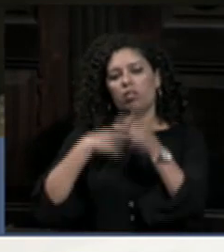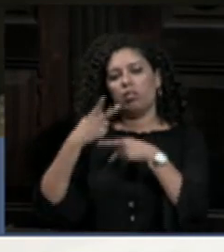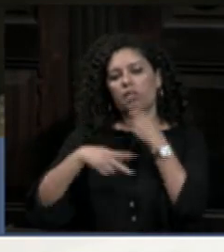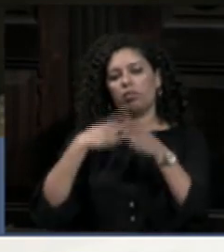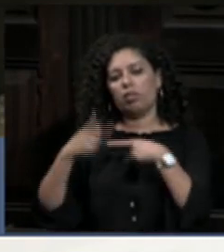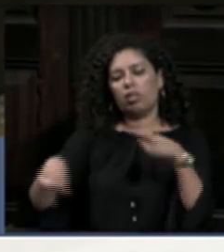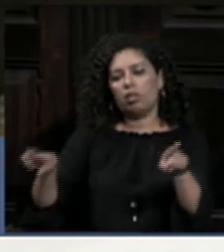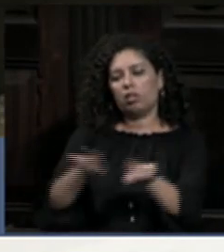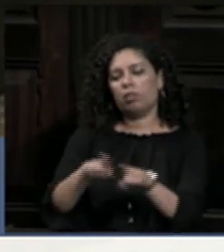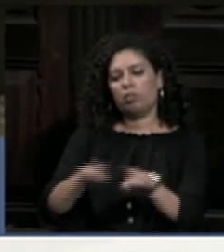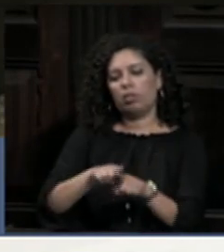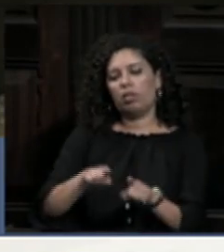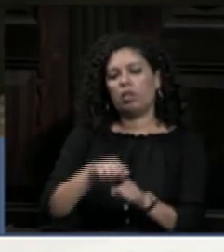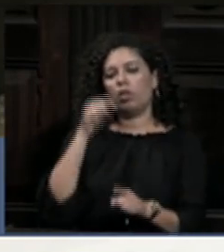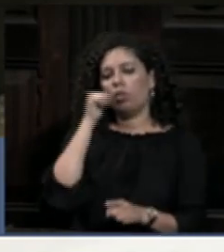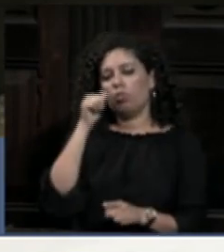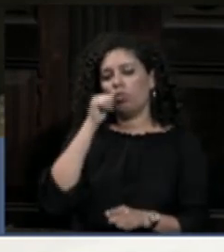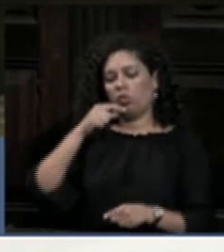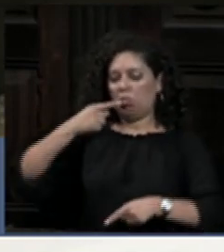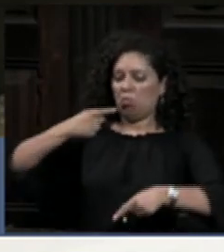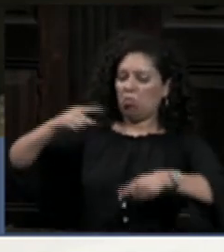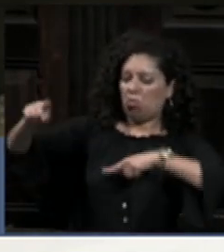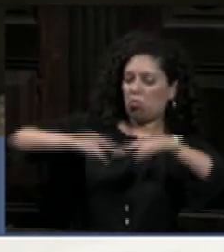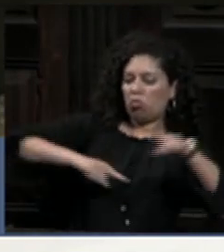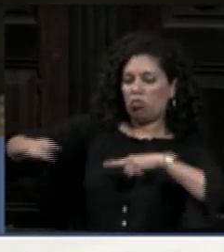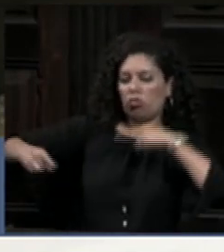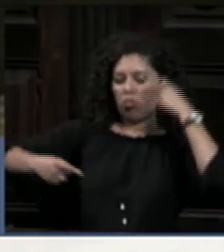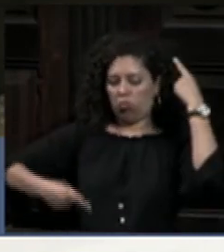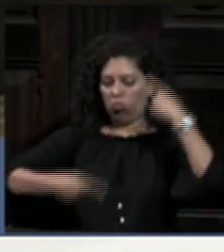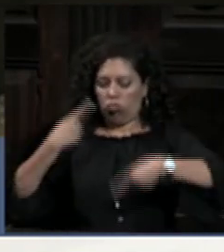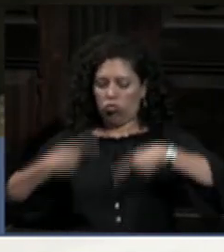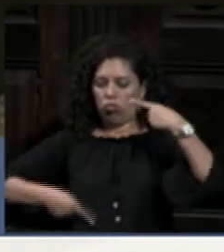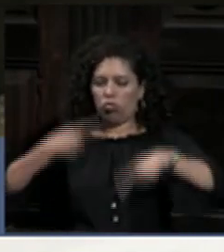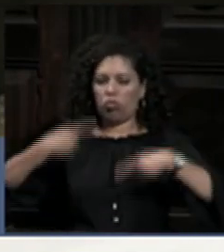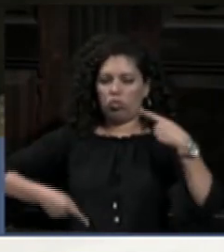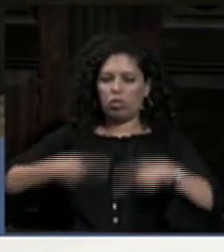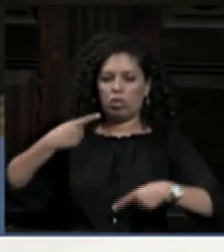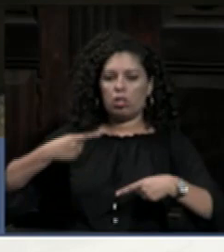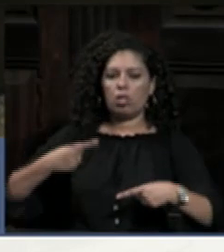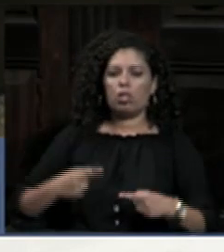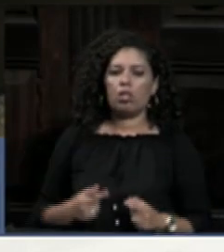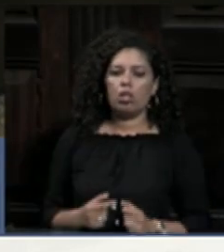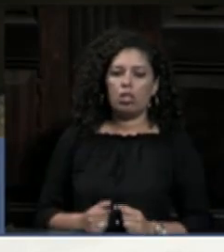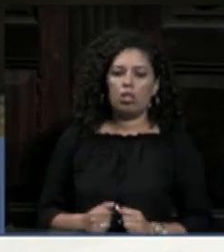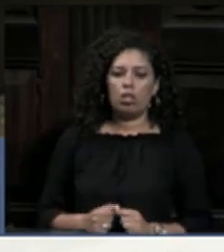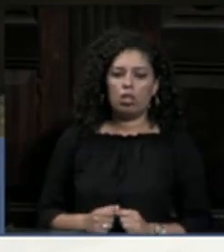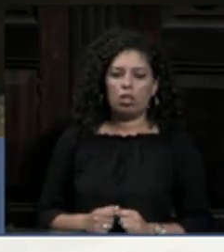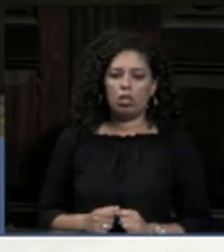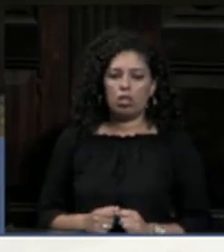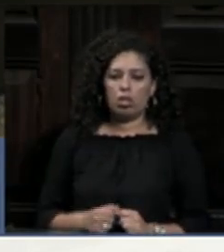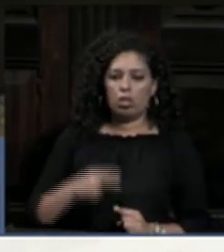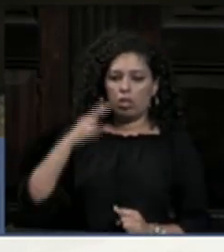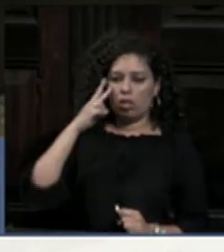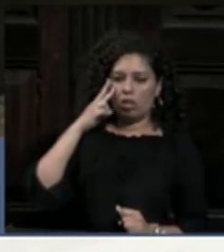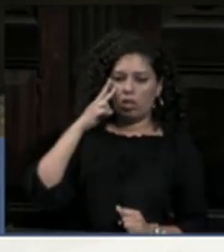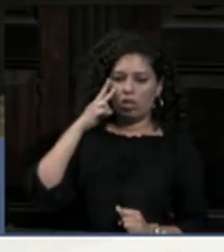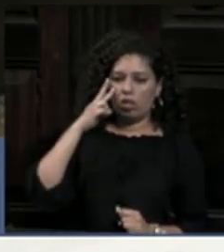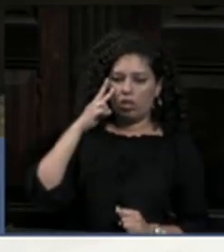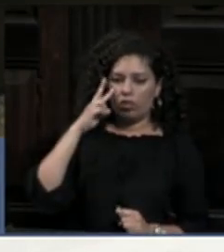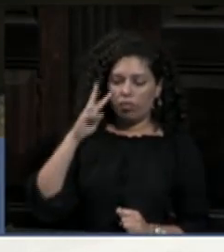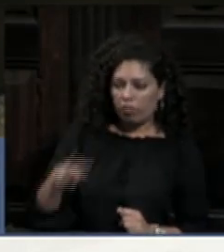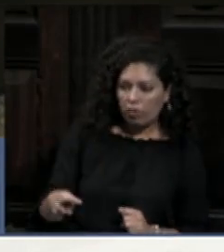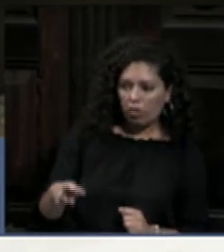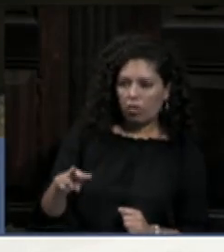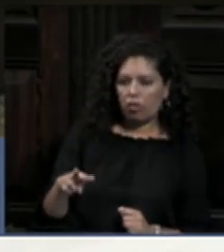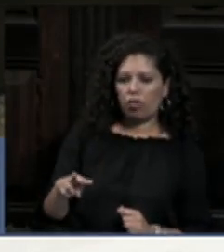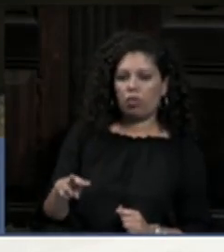dirigia aquela audiência no juizado especial criminal juíza leiga e green barbosa já dizia que